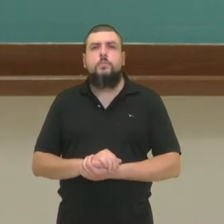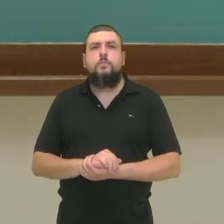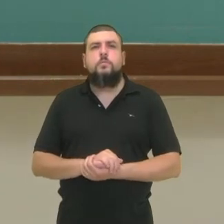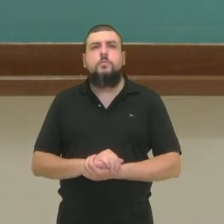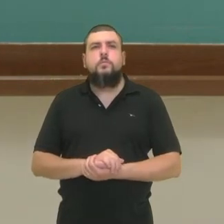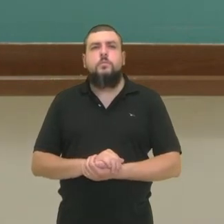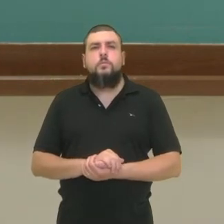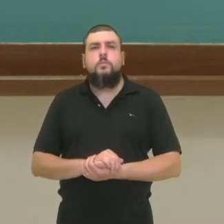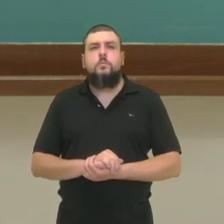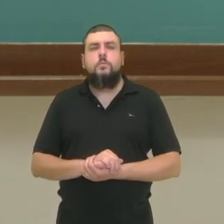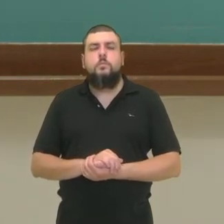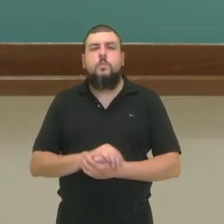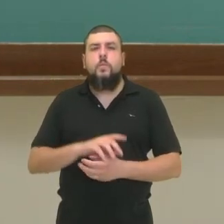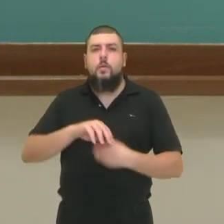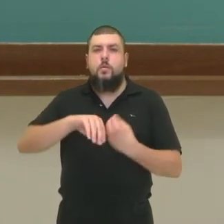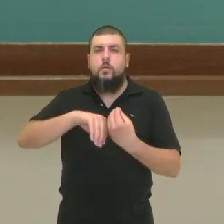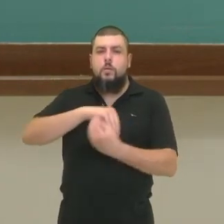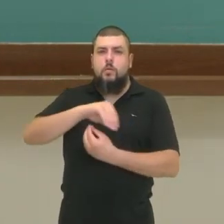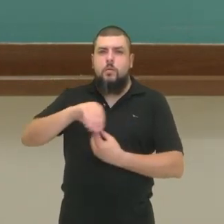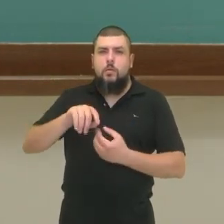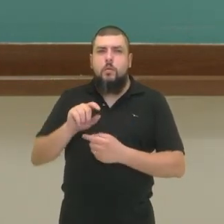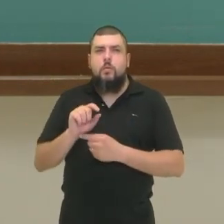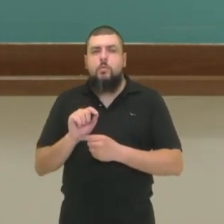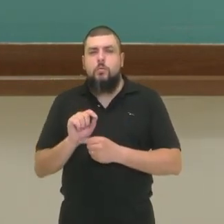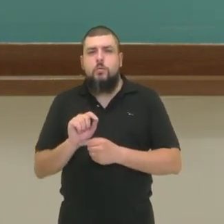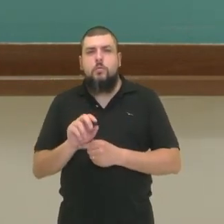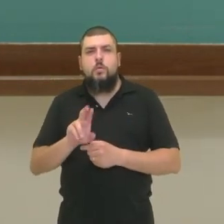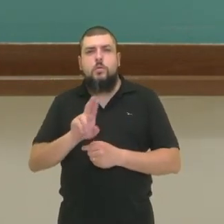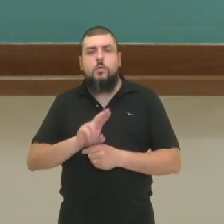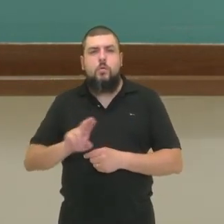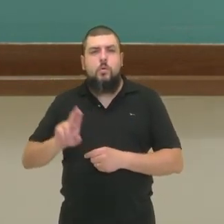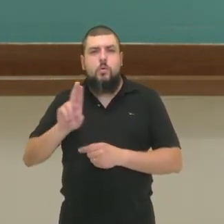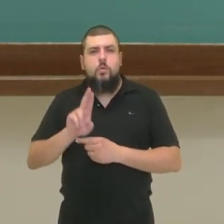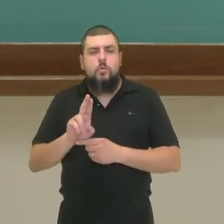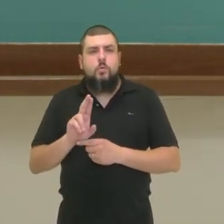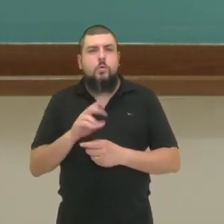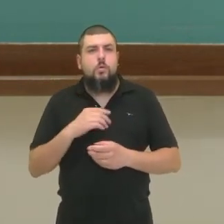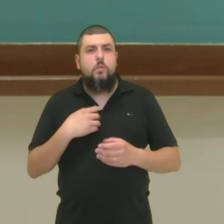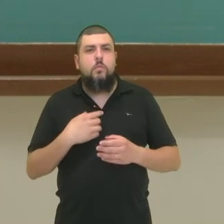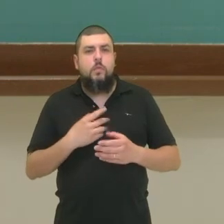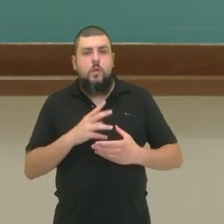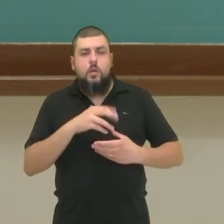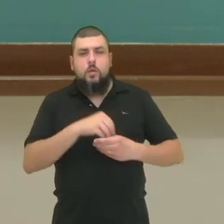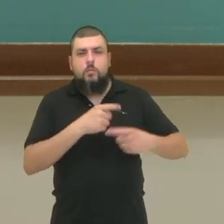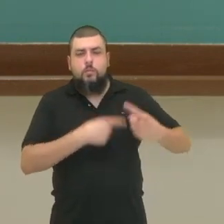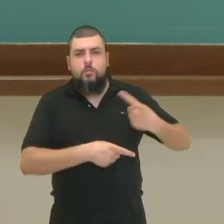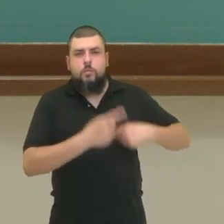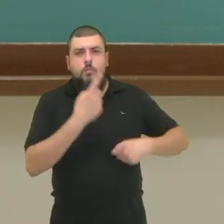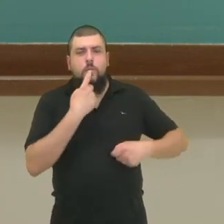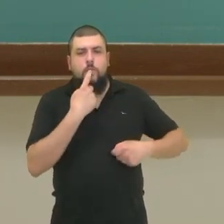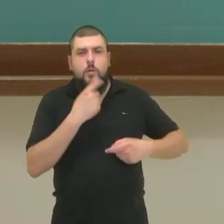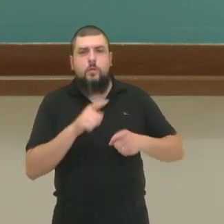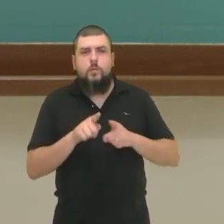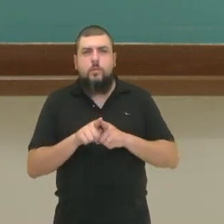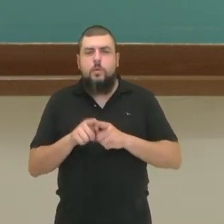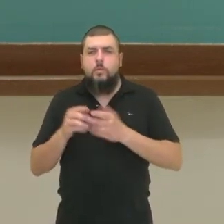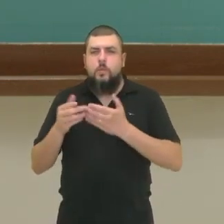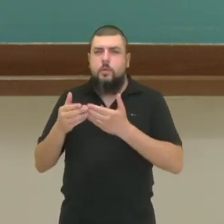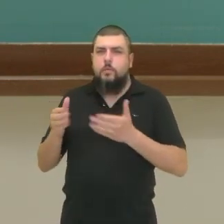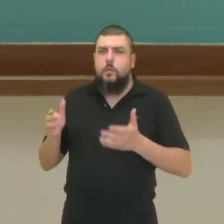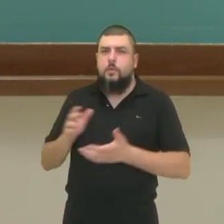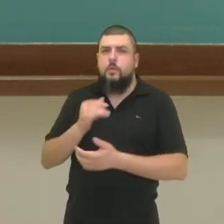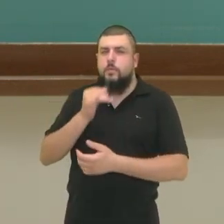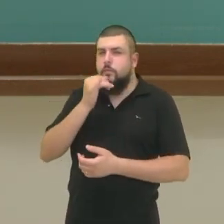né? E as glândulas mistas, elas vão lançar tanto dentro da corrente sanguínea quanto em cavidades abertas. Um